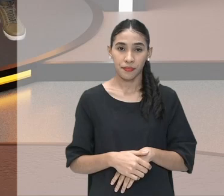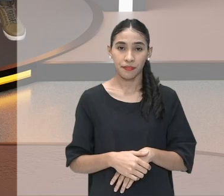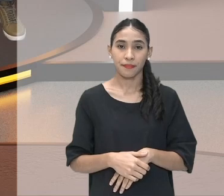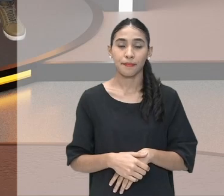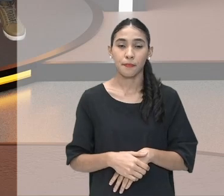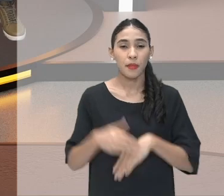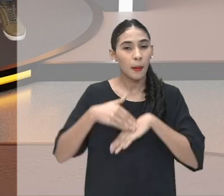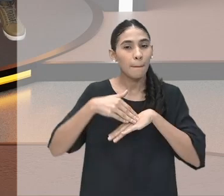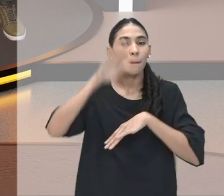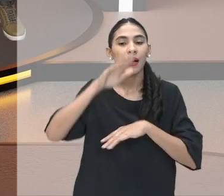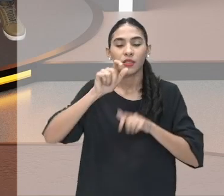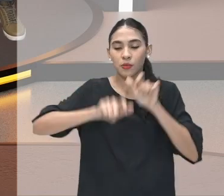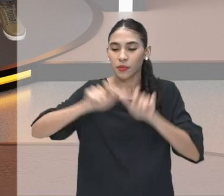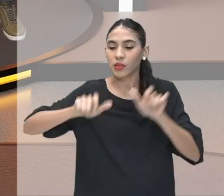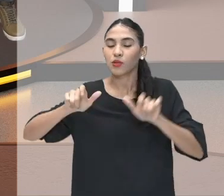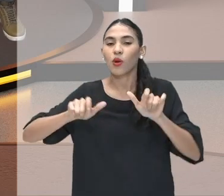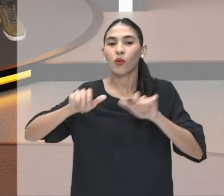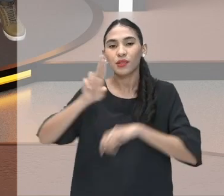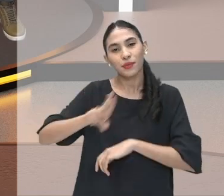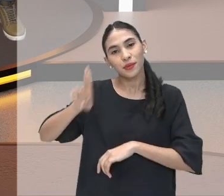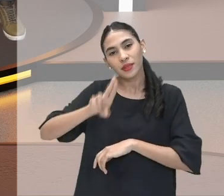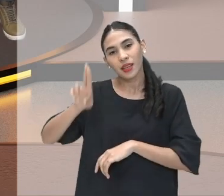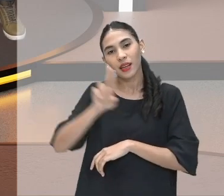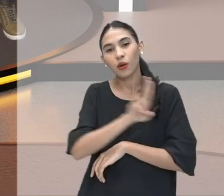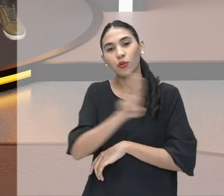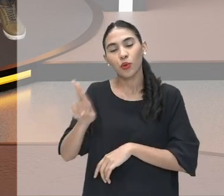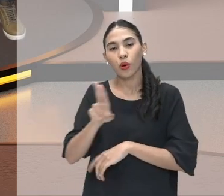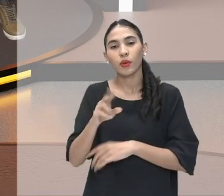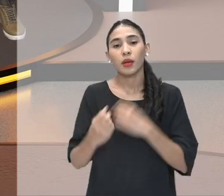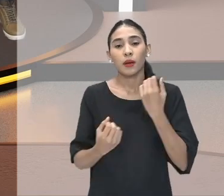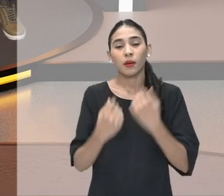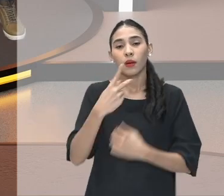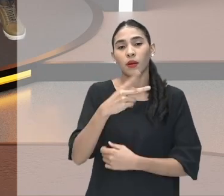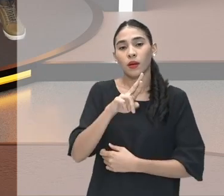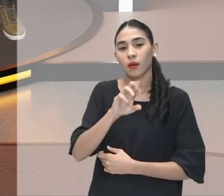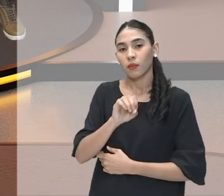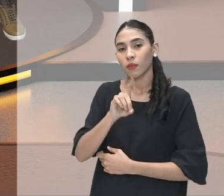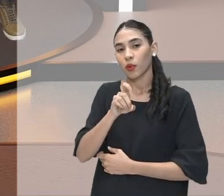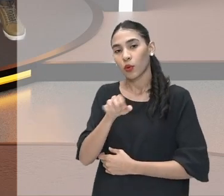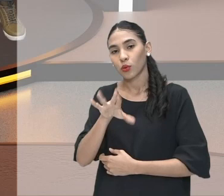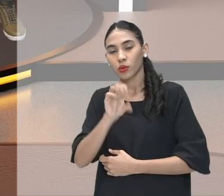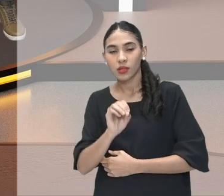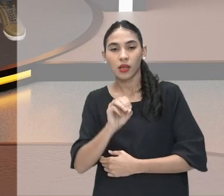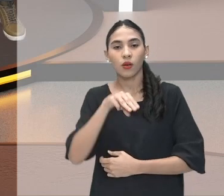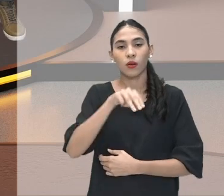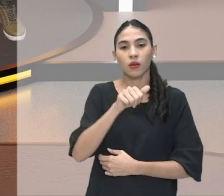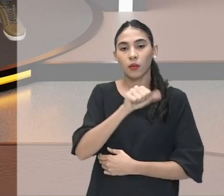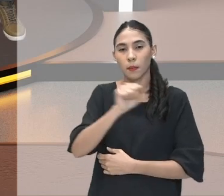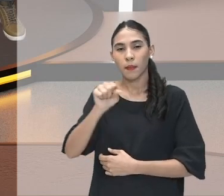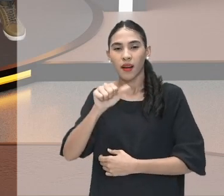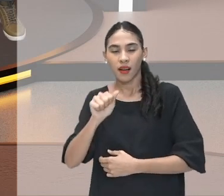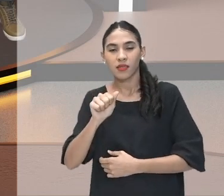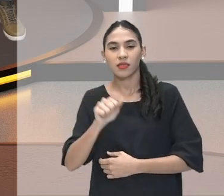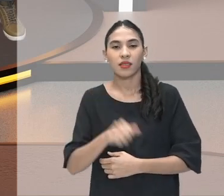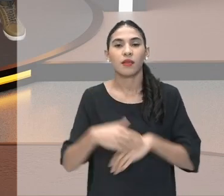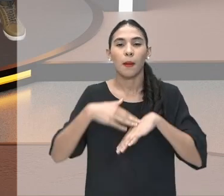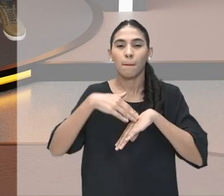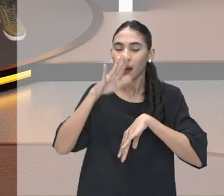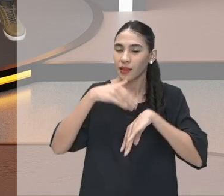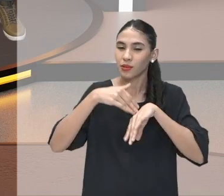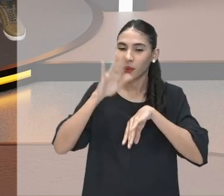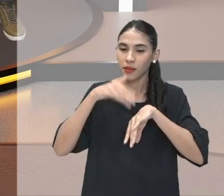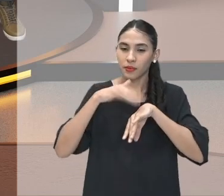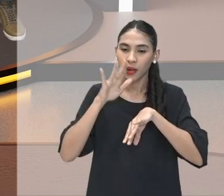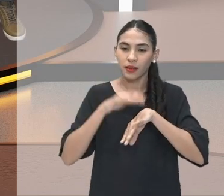mais pessoas podendo consumir. Nós vamos ter o que nós chamamos de produção de massa, não é isso? Produto você vai produzir mais, né?